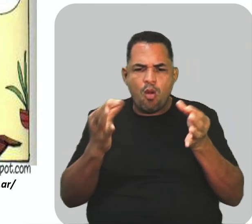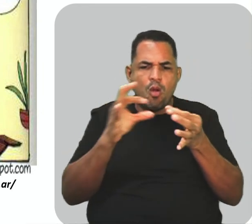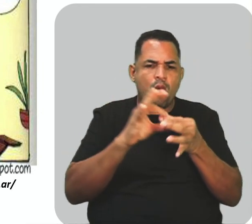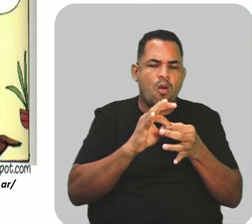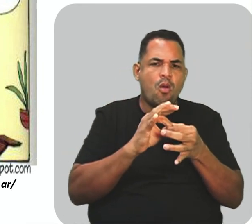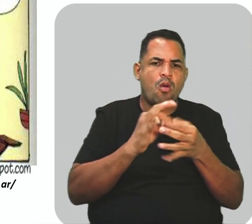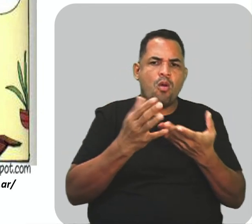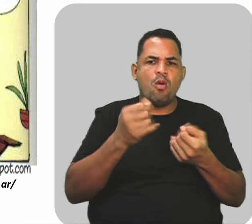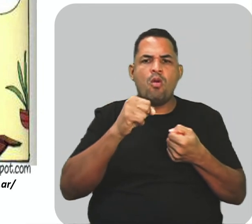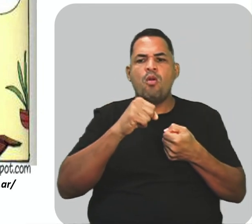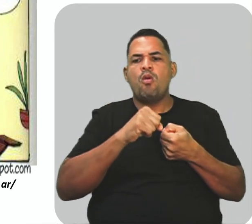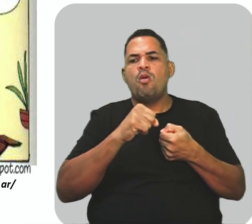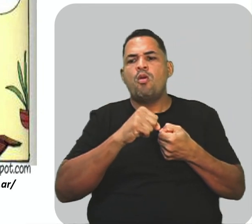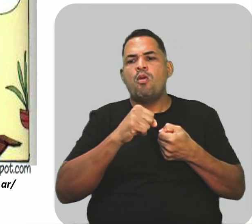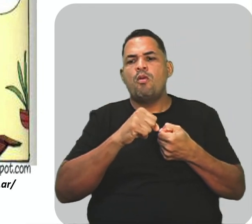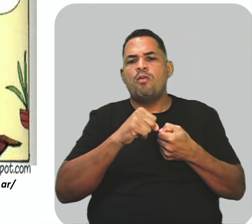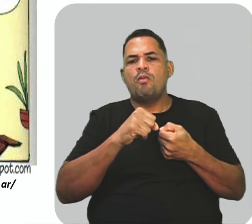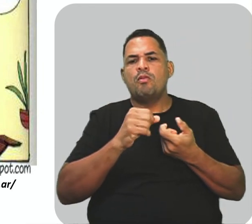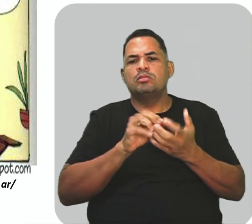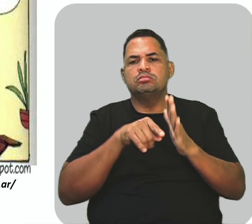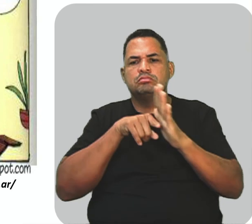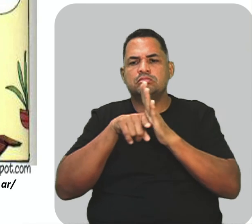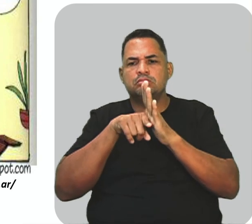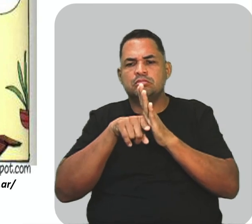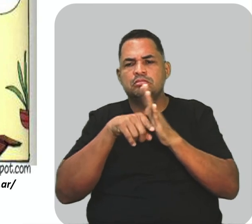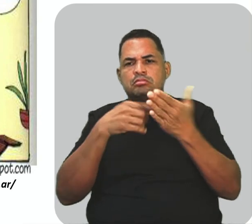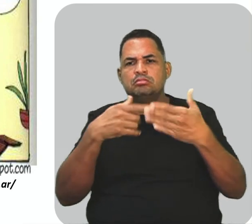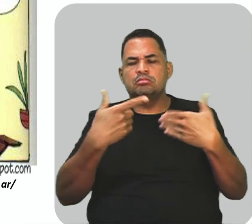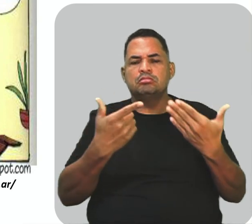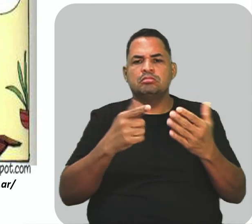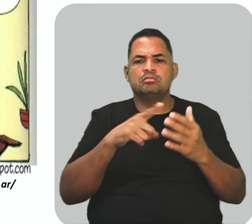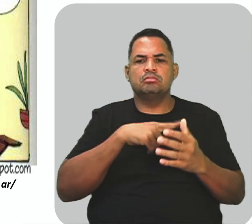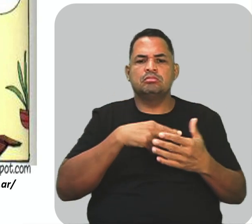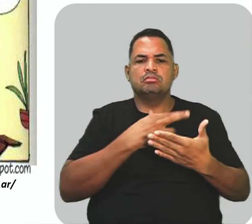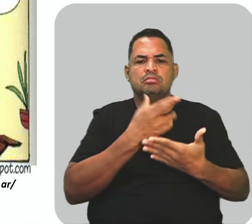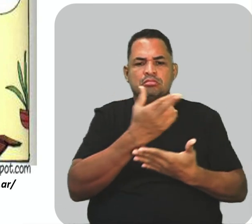né, fazendo aí a sua análise. A gente trouxe